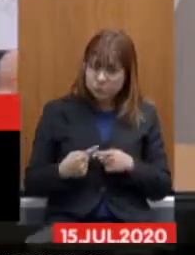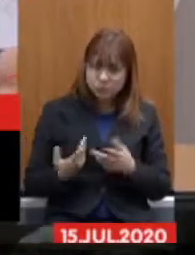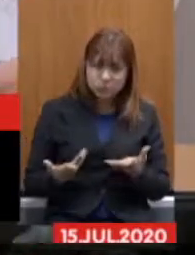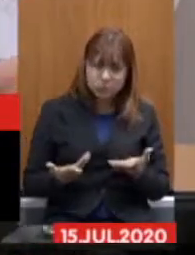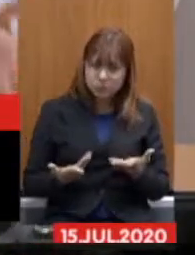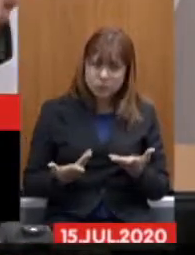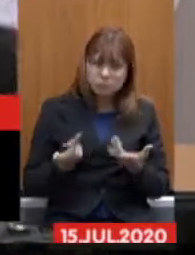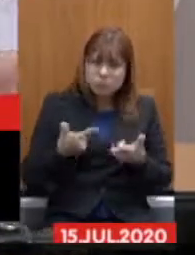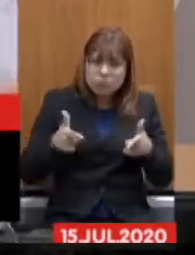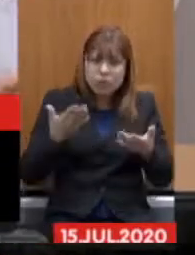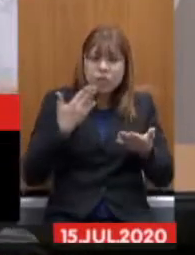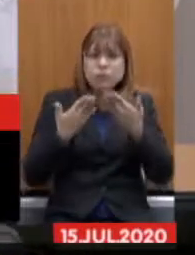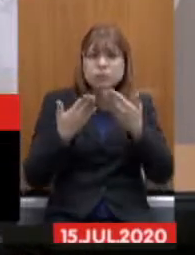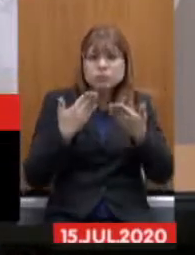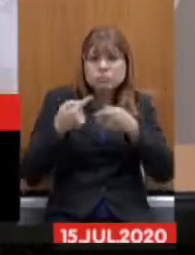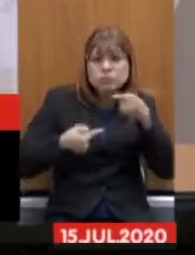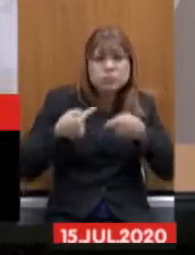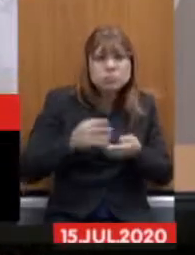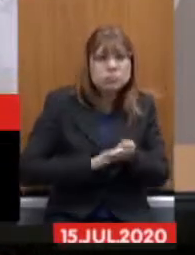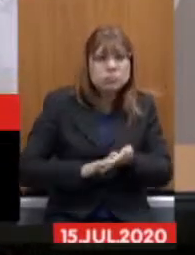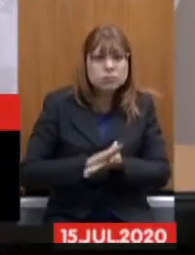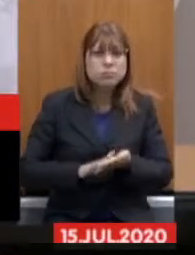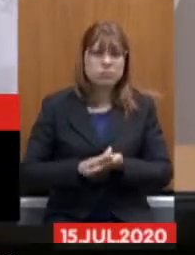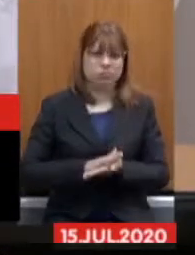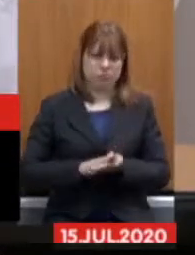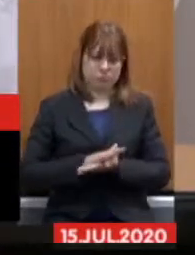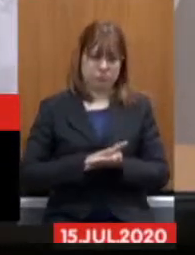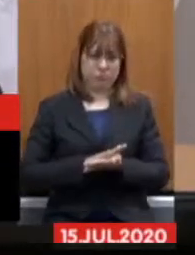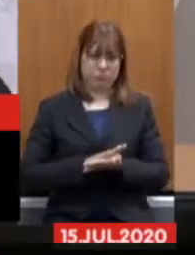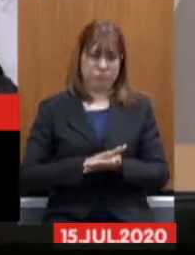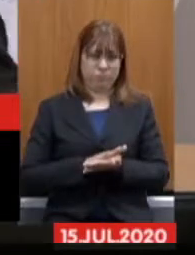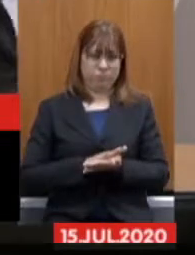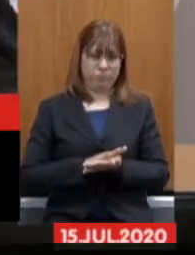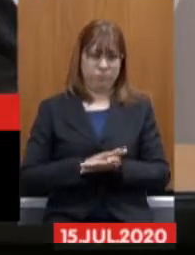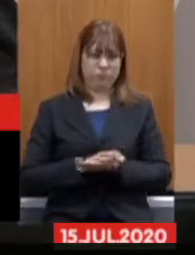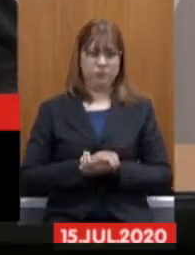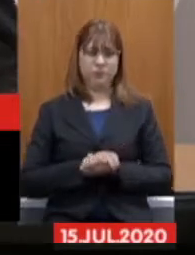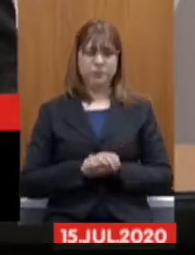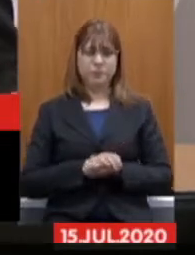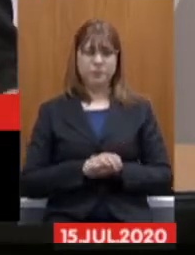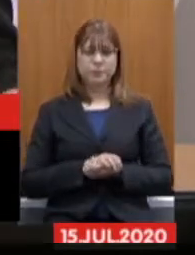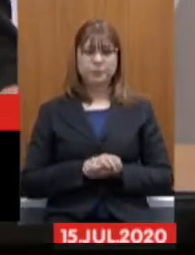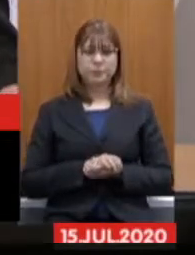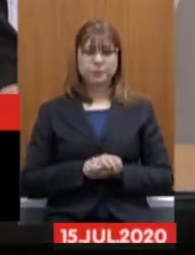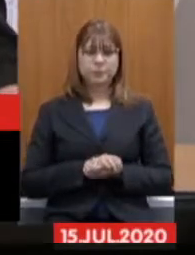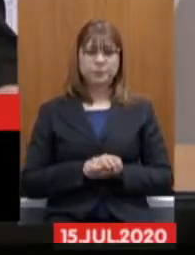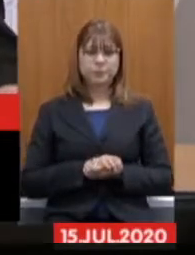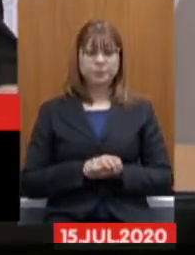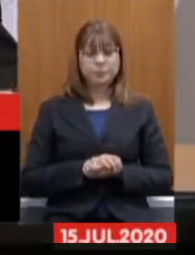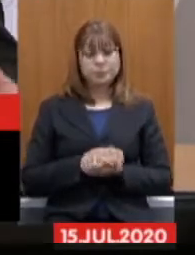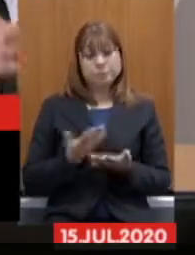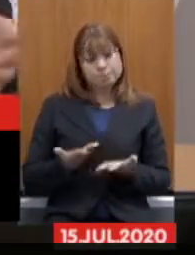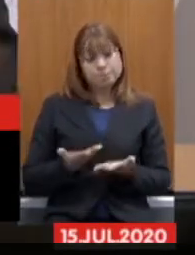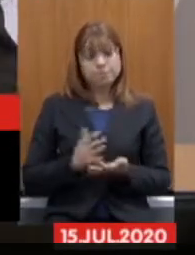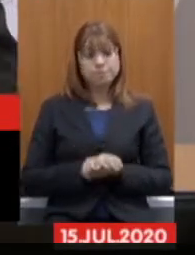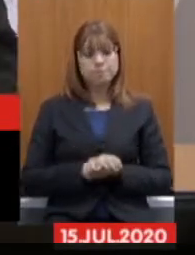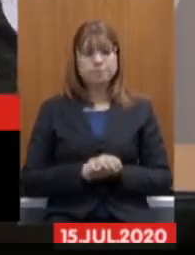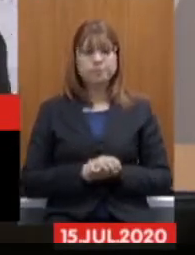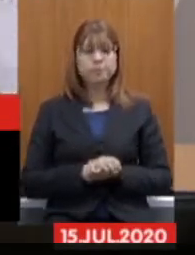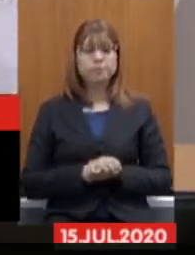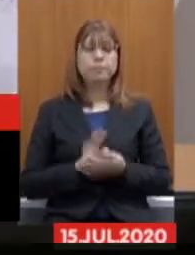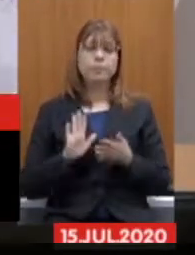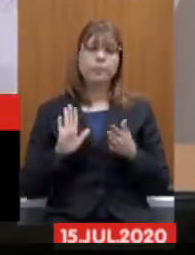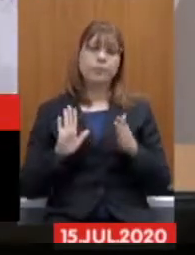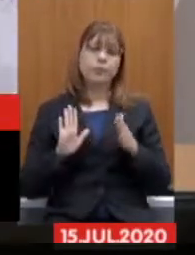donald a logo da da discussão e aí tá bom nós tivemos já